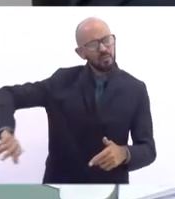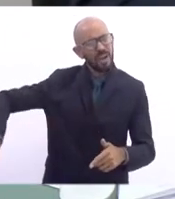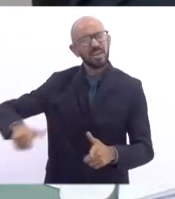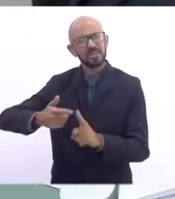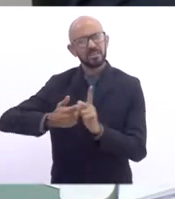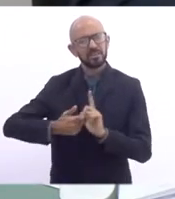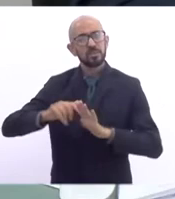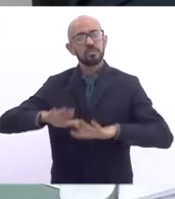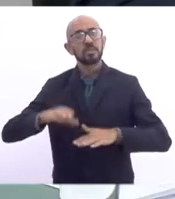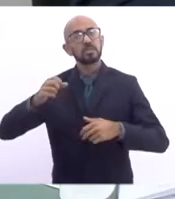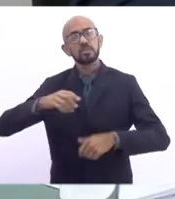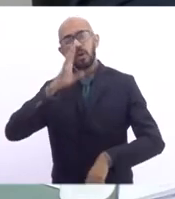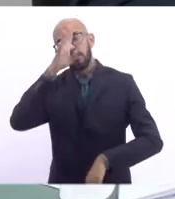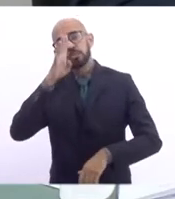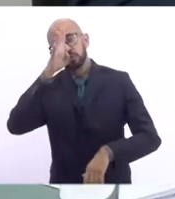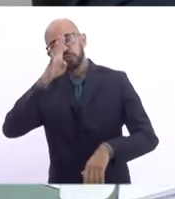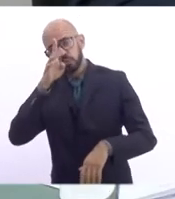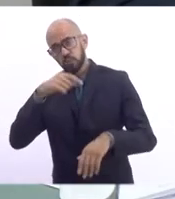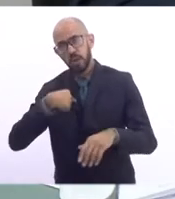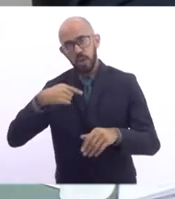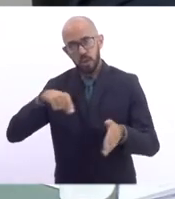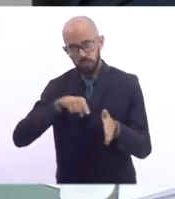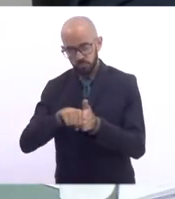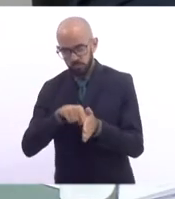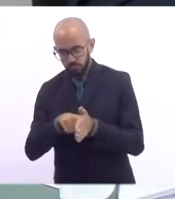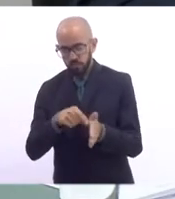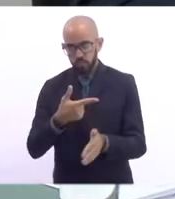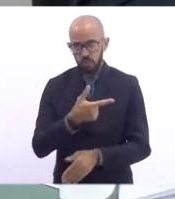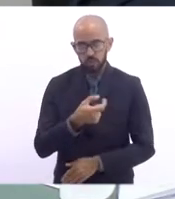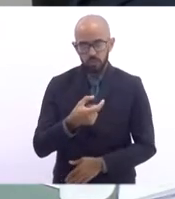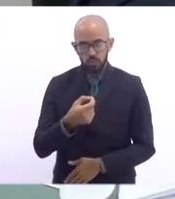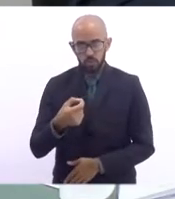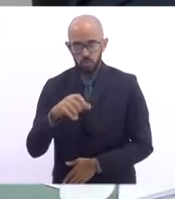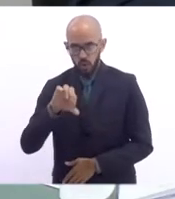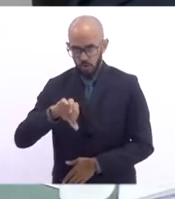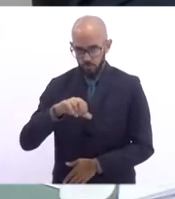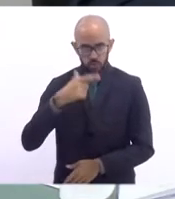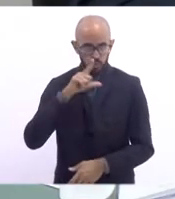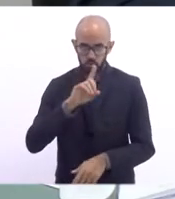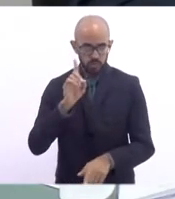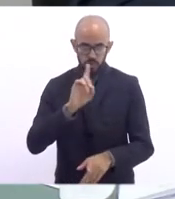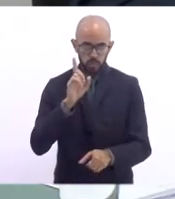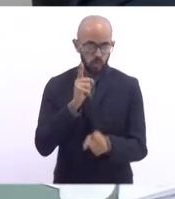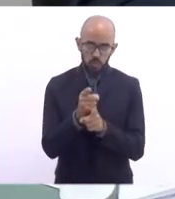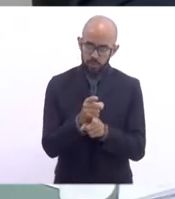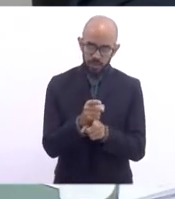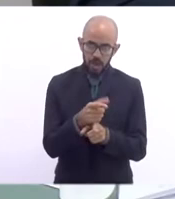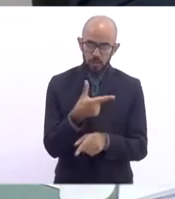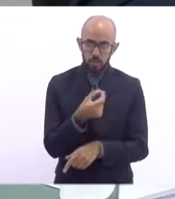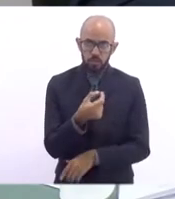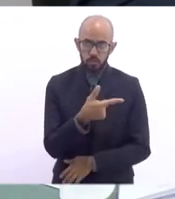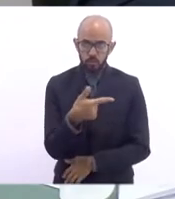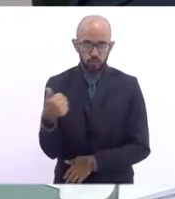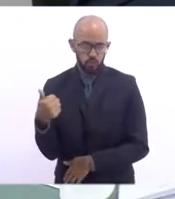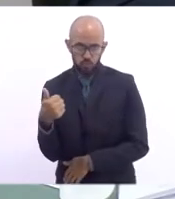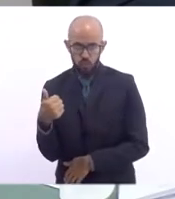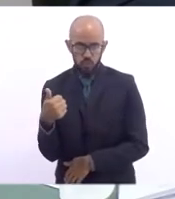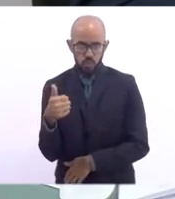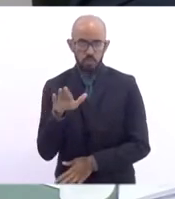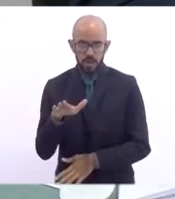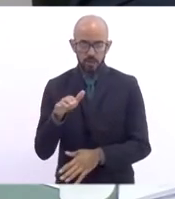e eu andei pesquisando suas de manhã e 2009 eu não não consegui encontrar ainda 2021 na minha